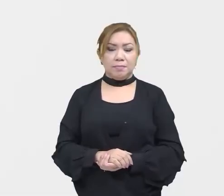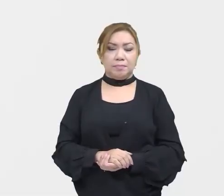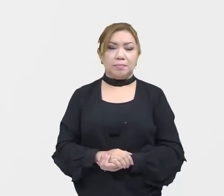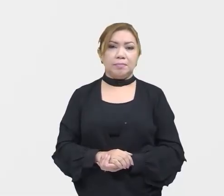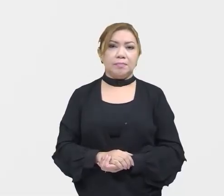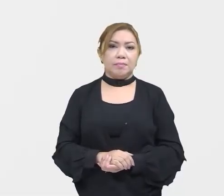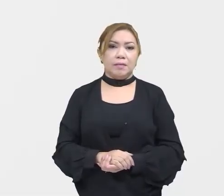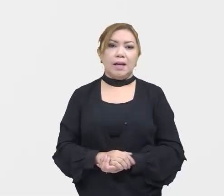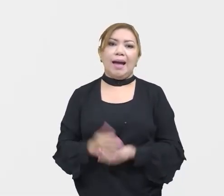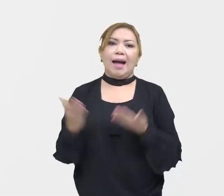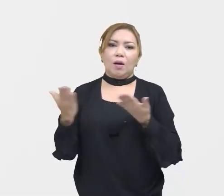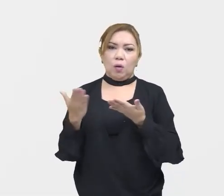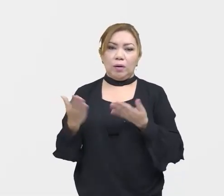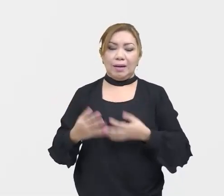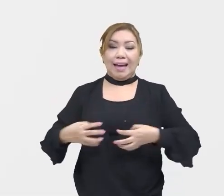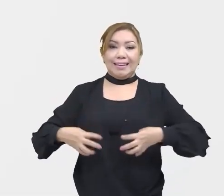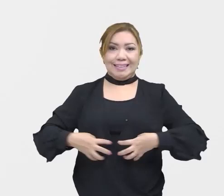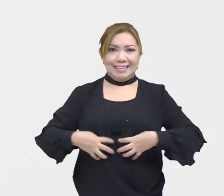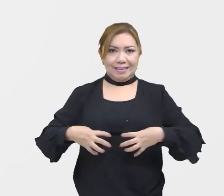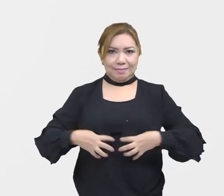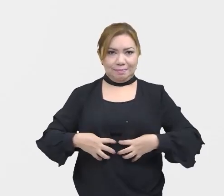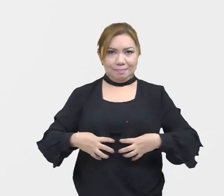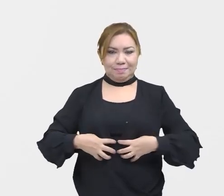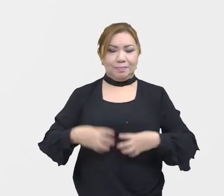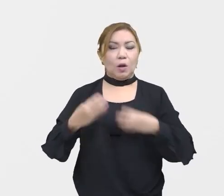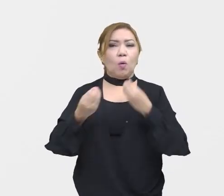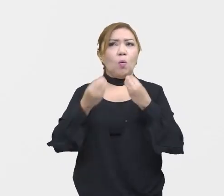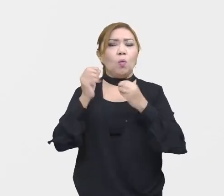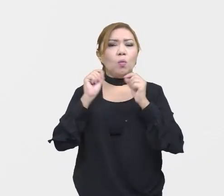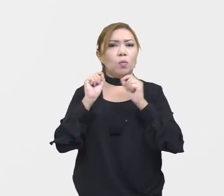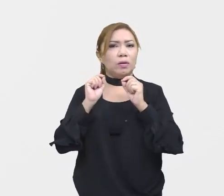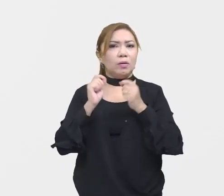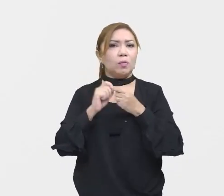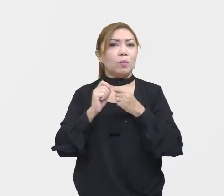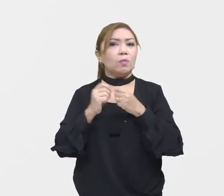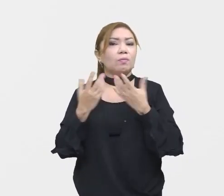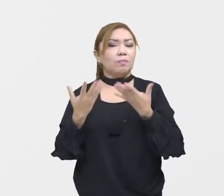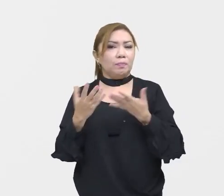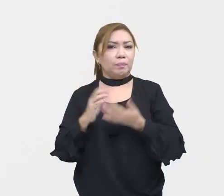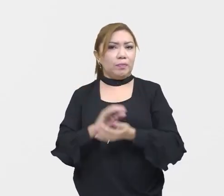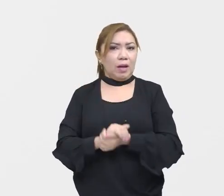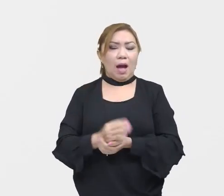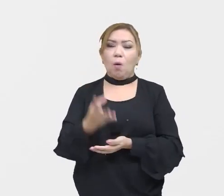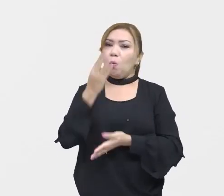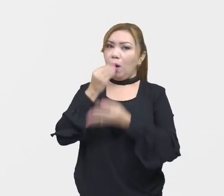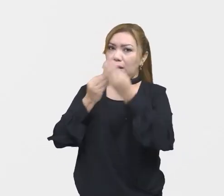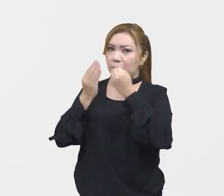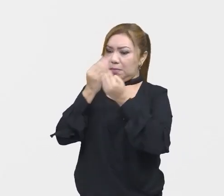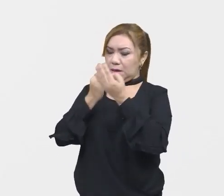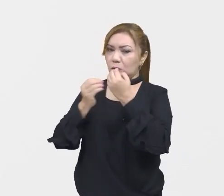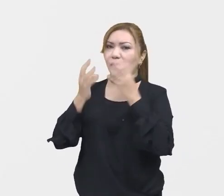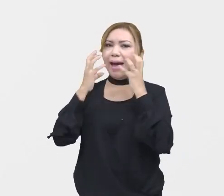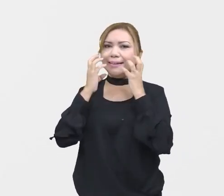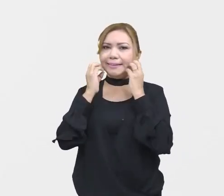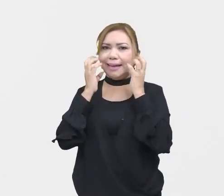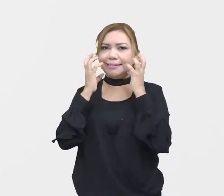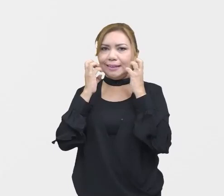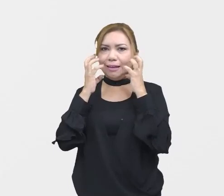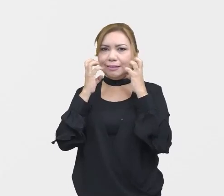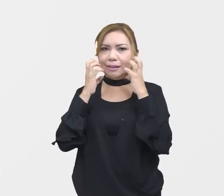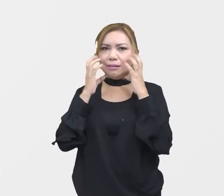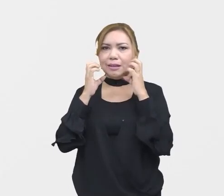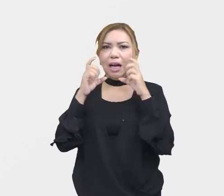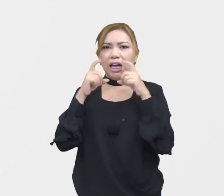dos alimentos. A digestão começa na boca, onde o alimento é triturado pelos